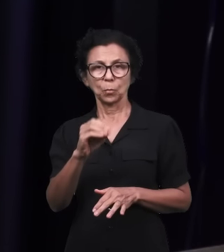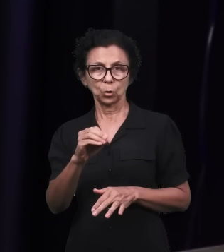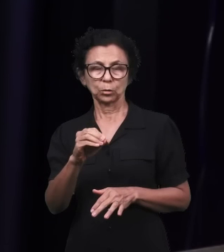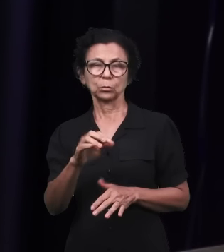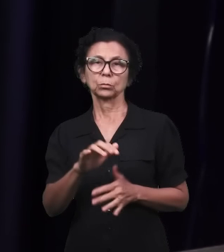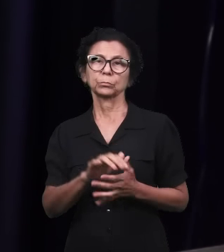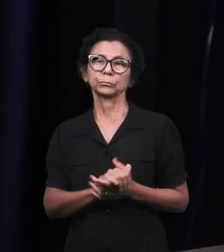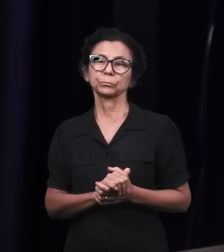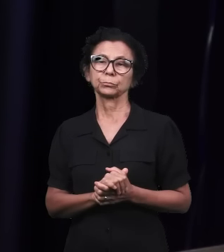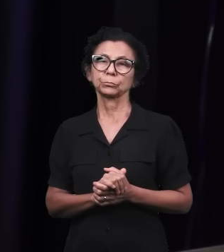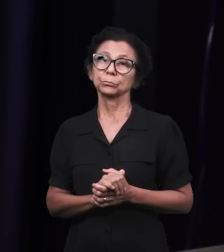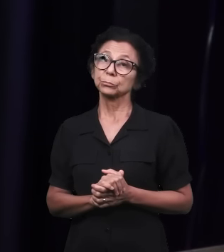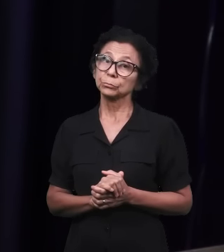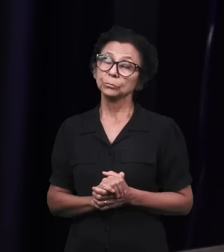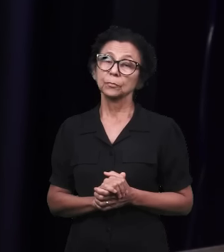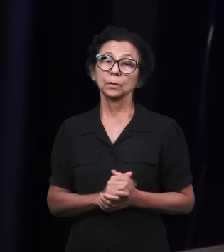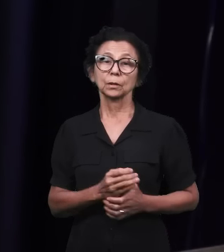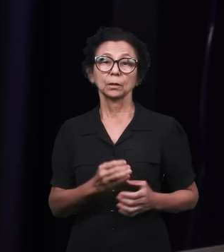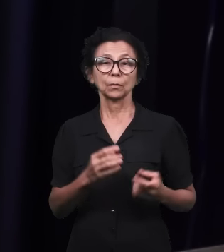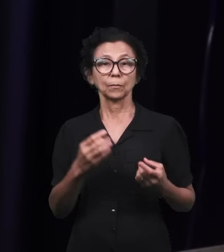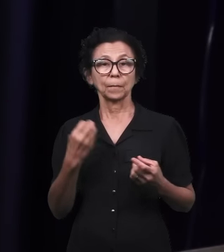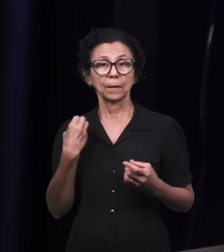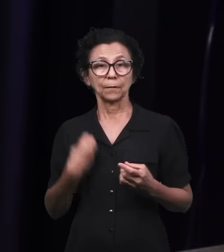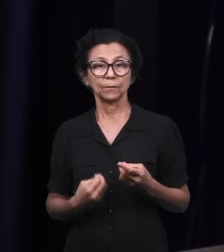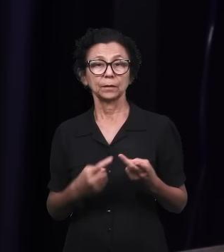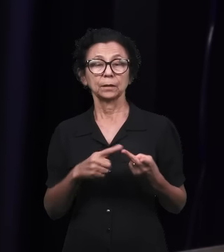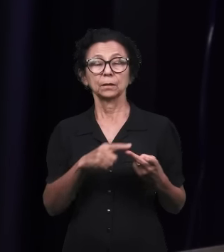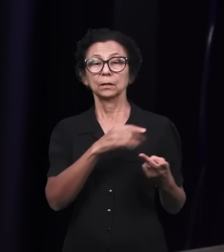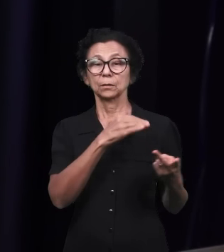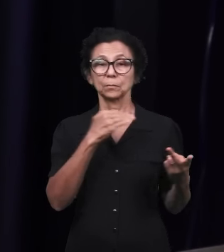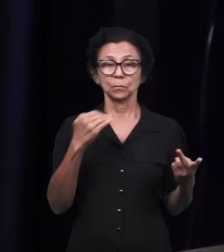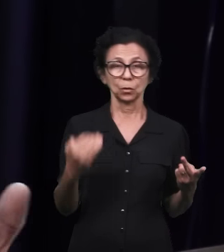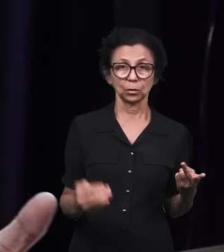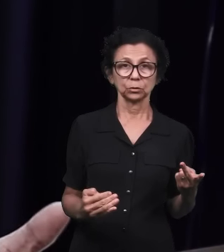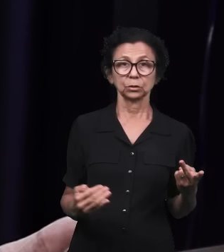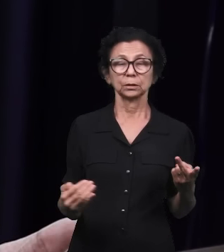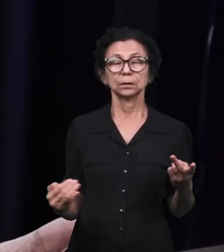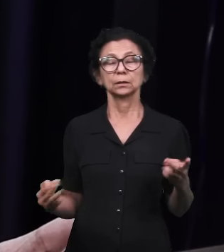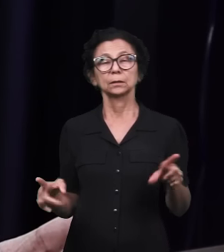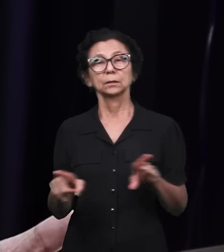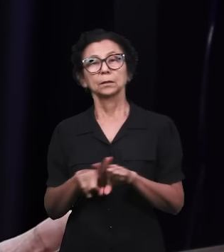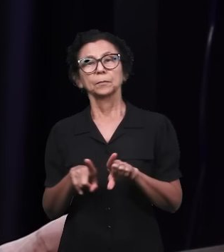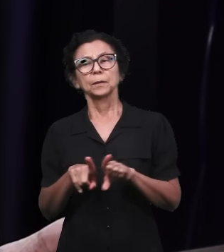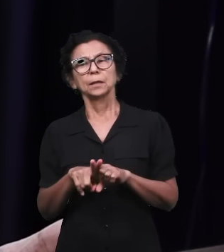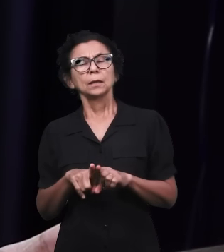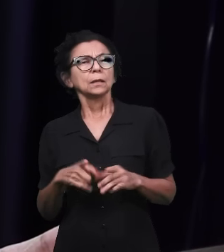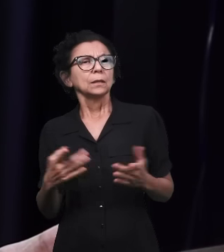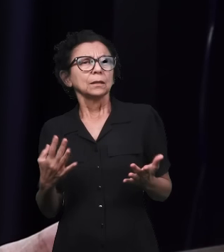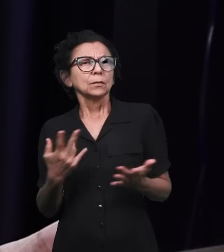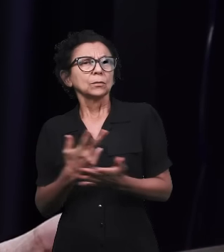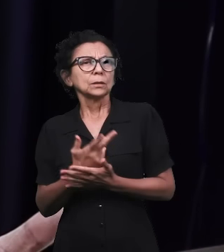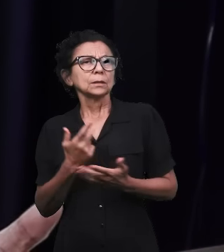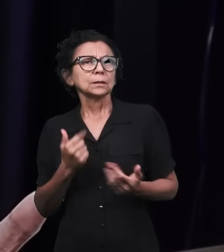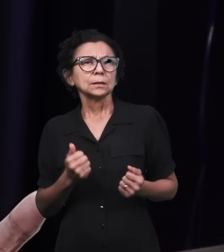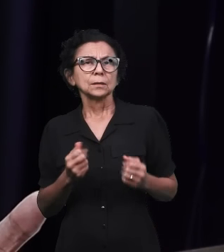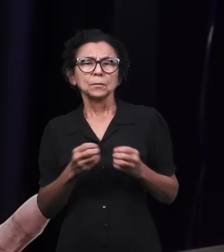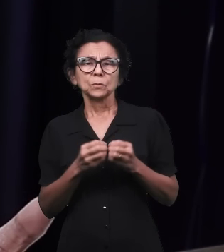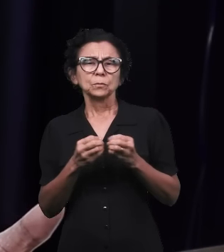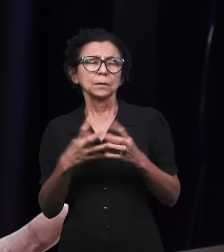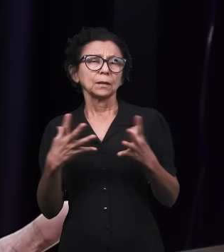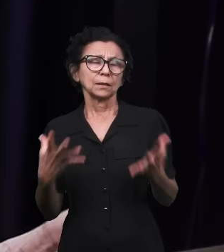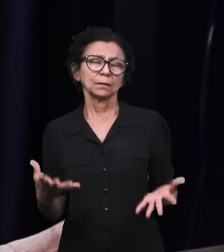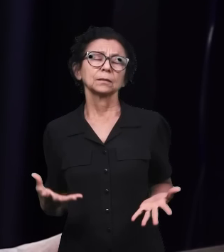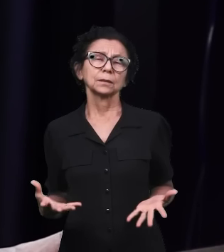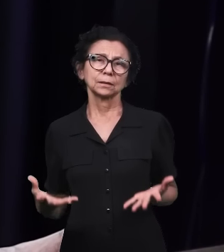o que aconteceu com Lázaro lá adiante, né? Em Jesus há esperança. A esperança, né? Ao cheiro